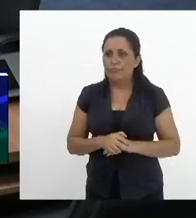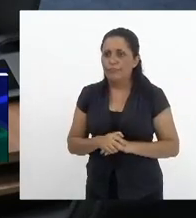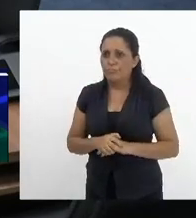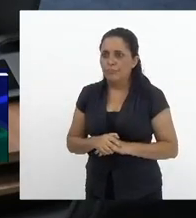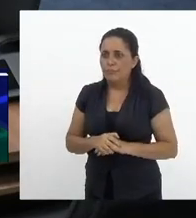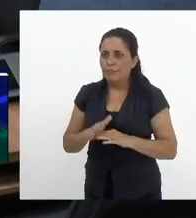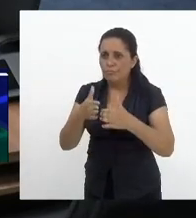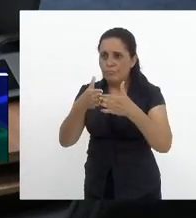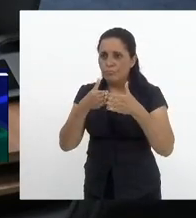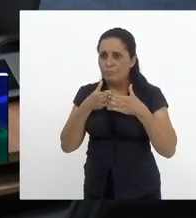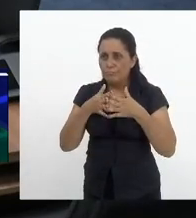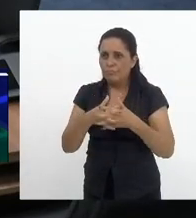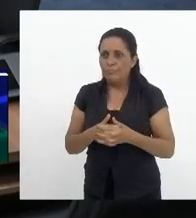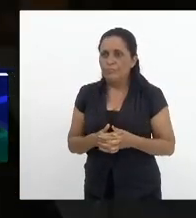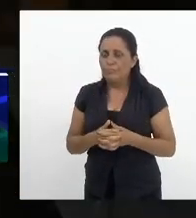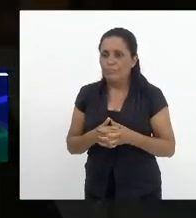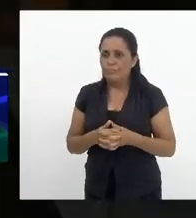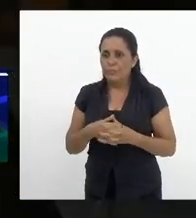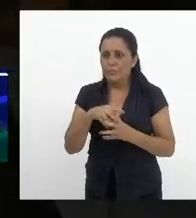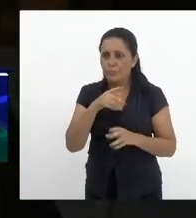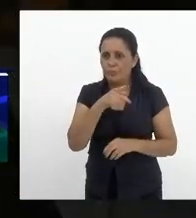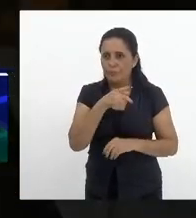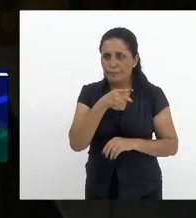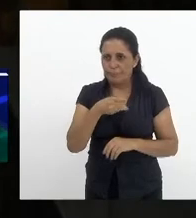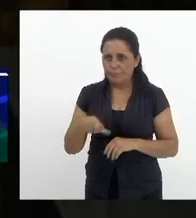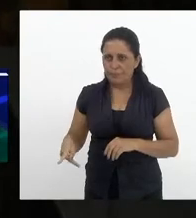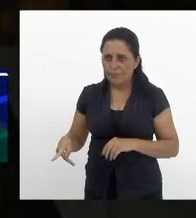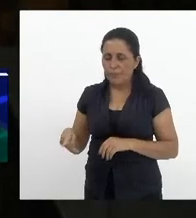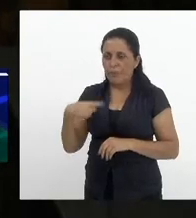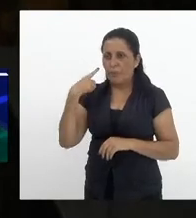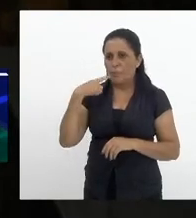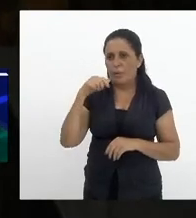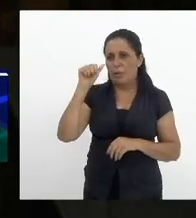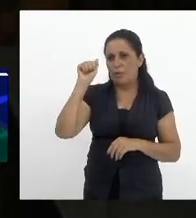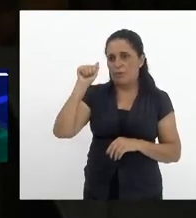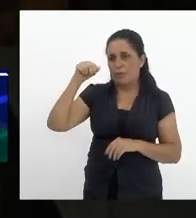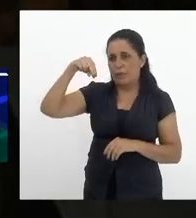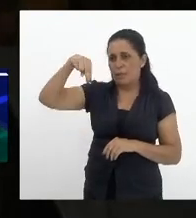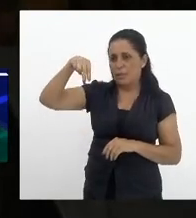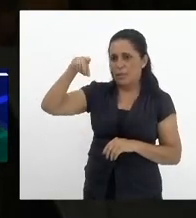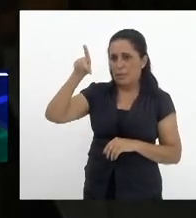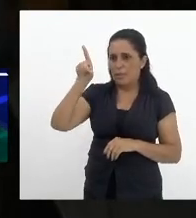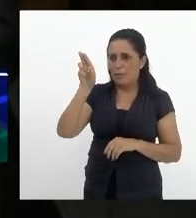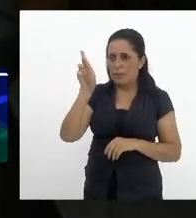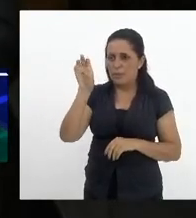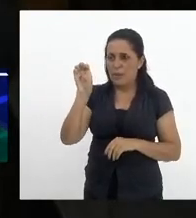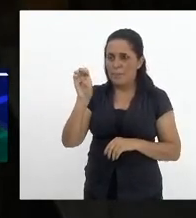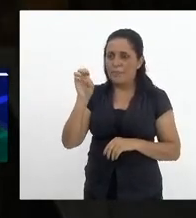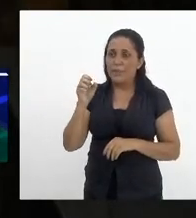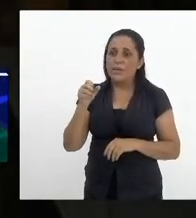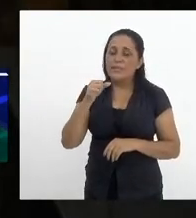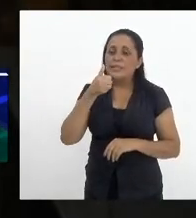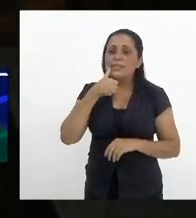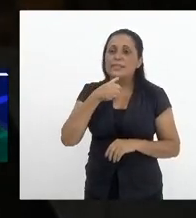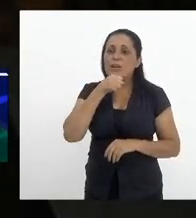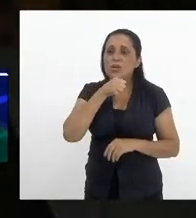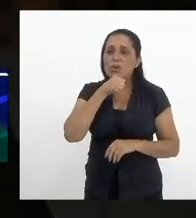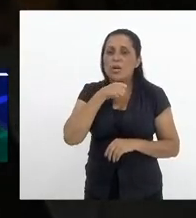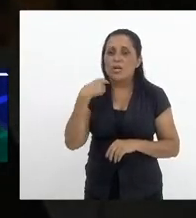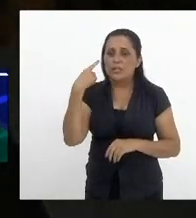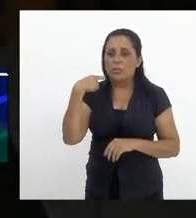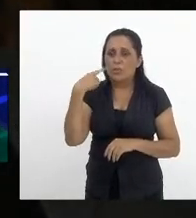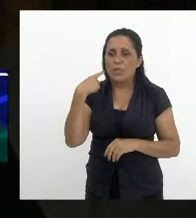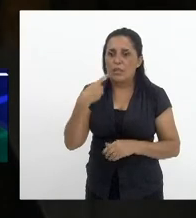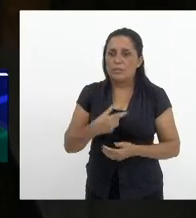Por favor. Senhor presidente, deputado André Siciliano, senhoras deputadas,